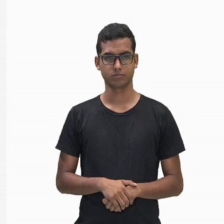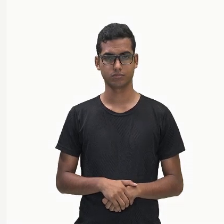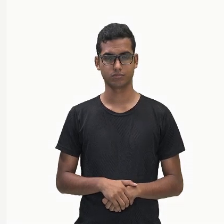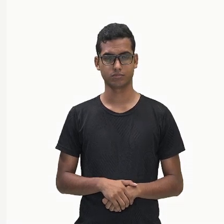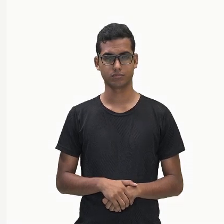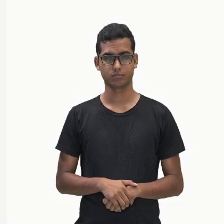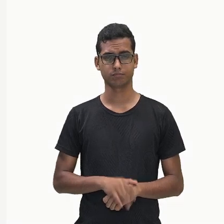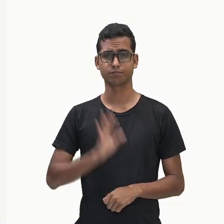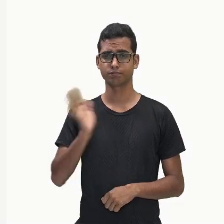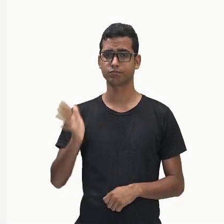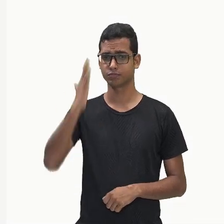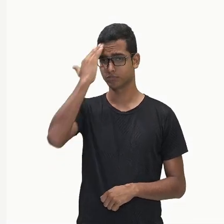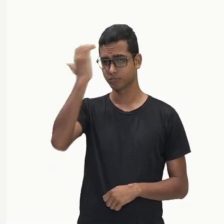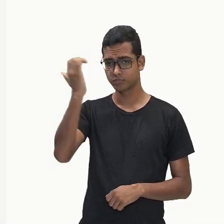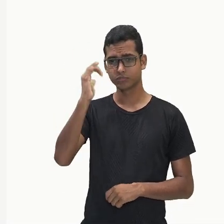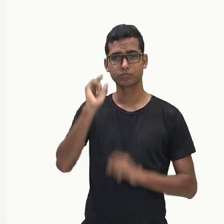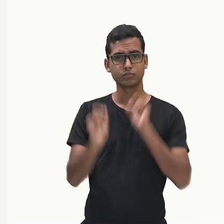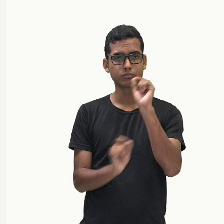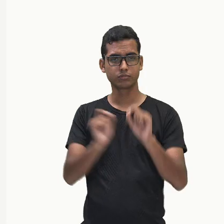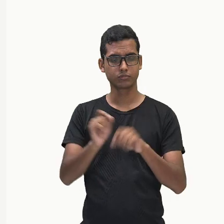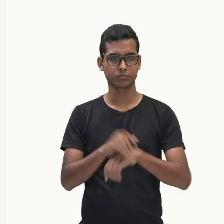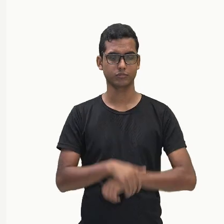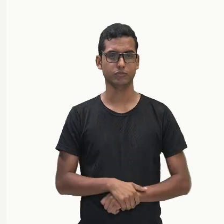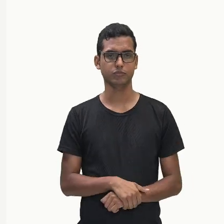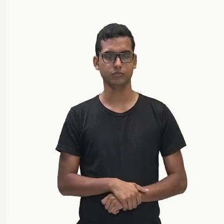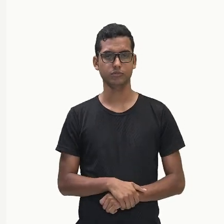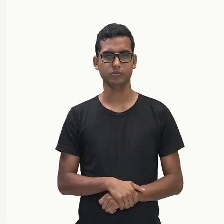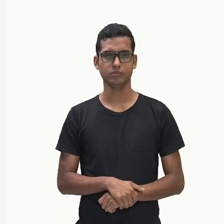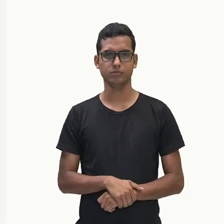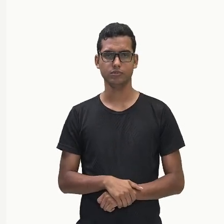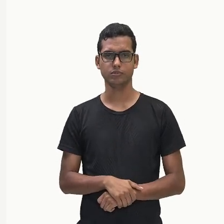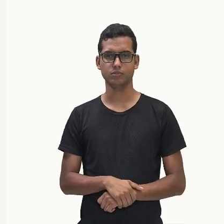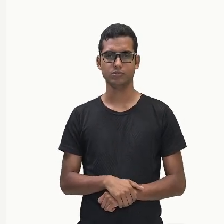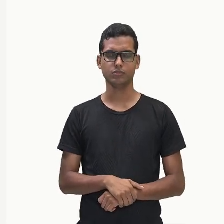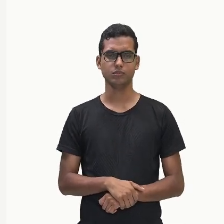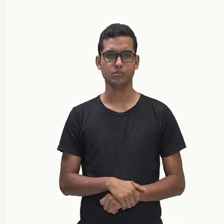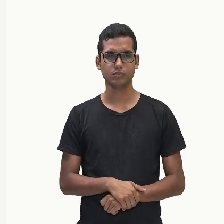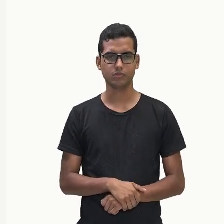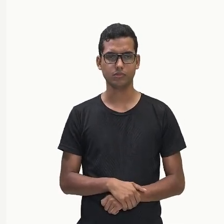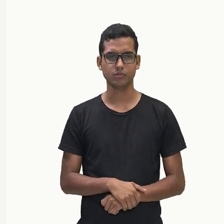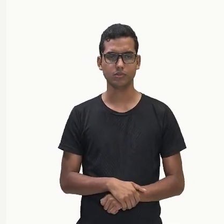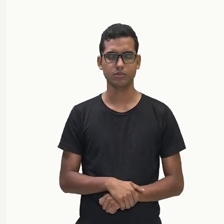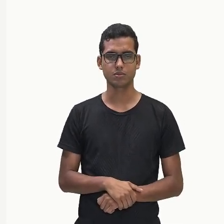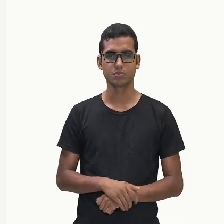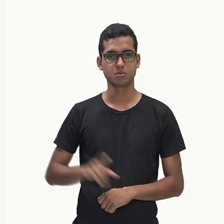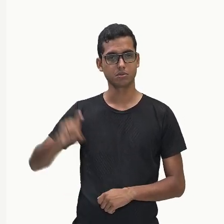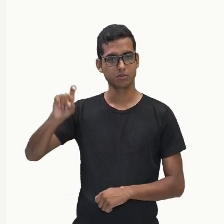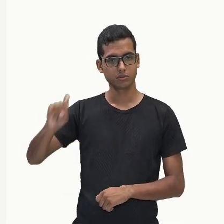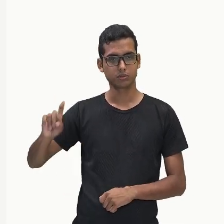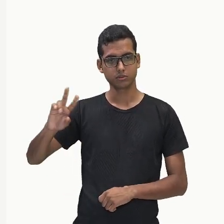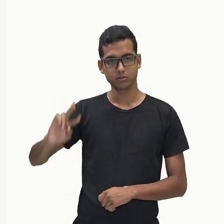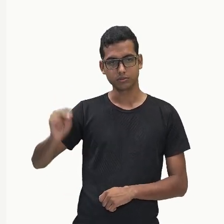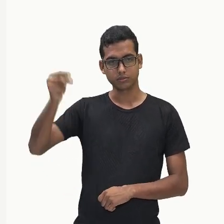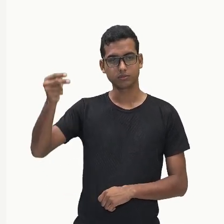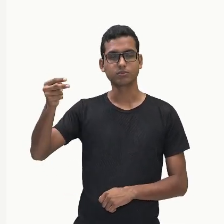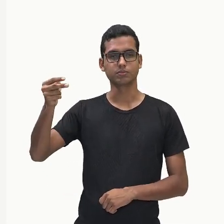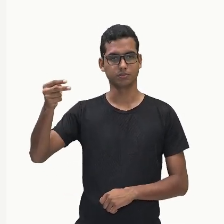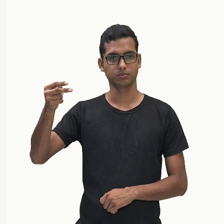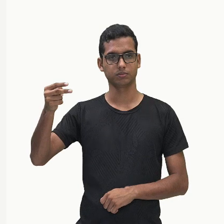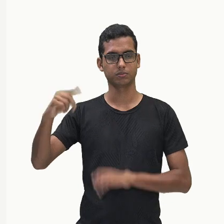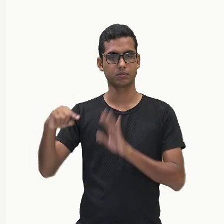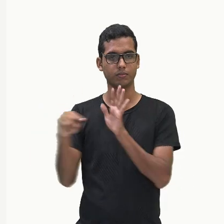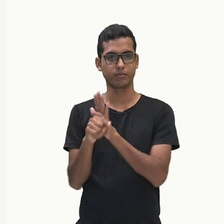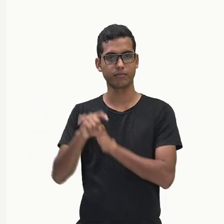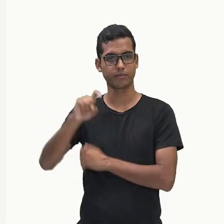já sabe, tá, que o nosso x ao quadrado